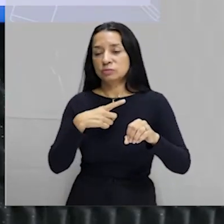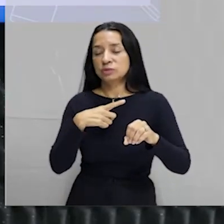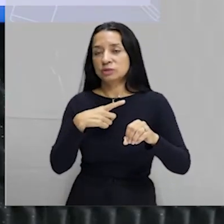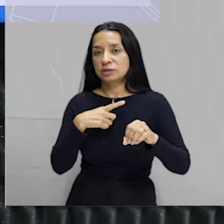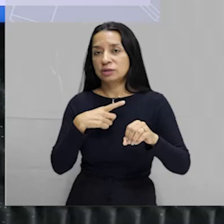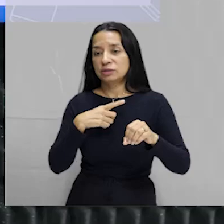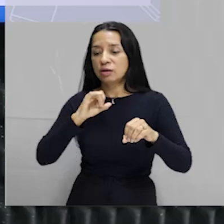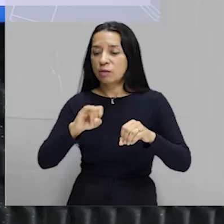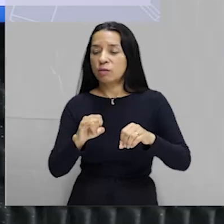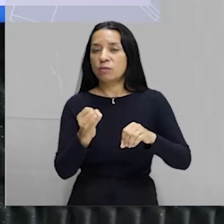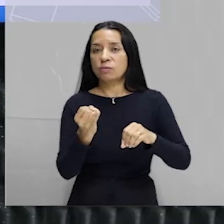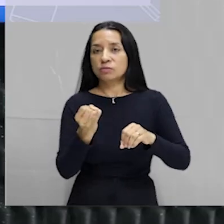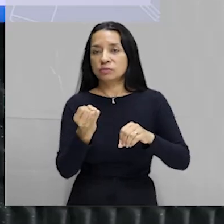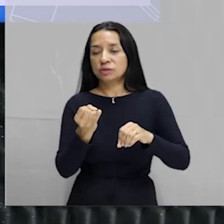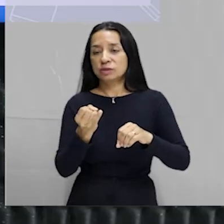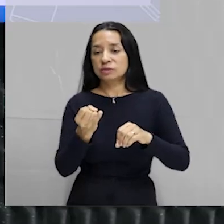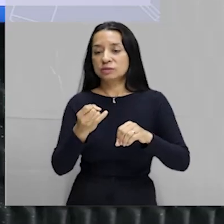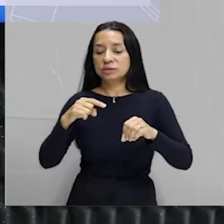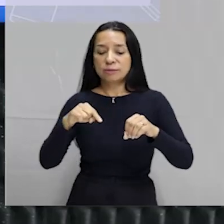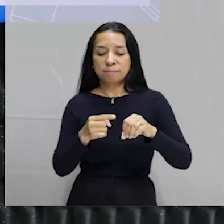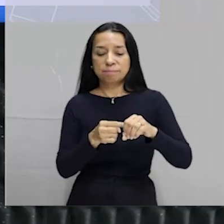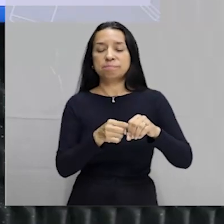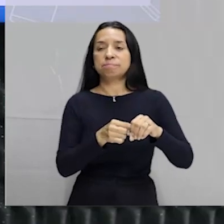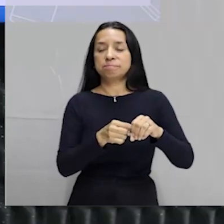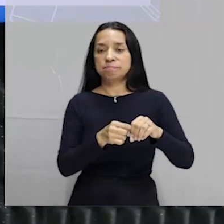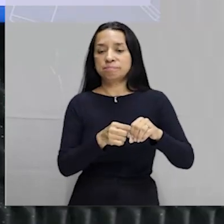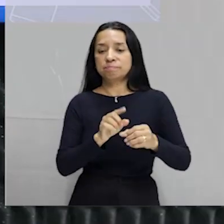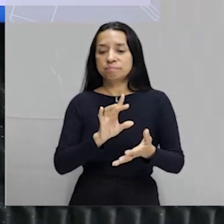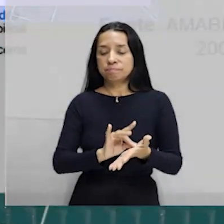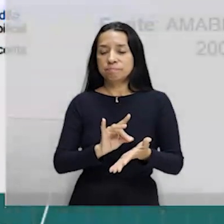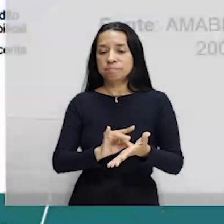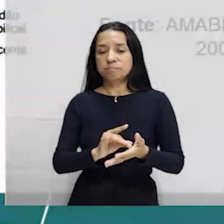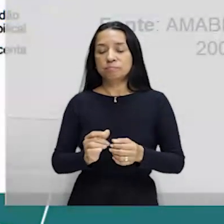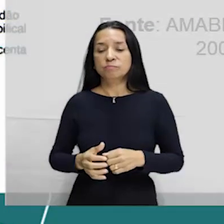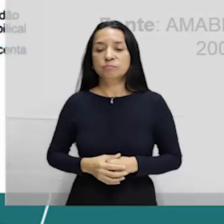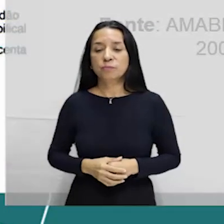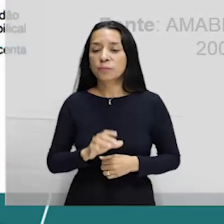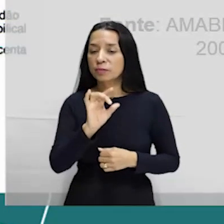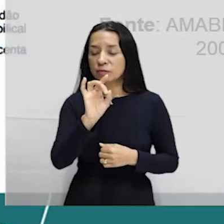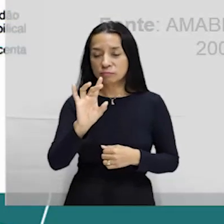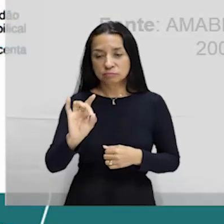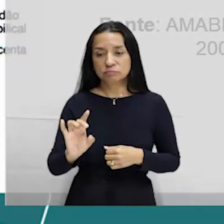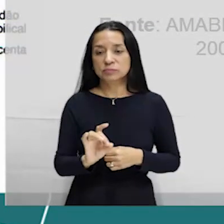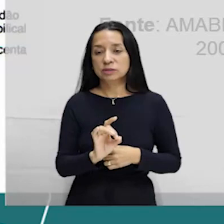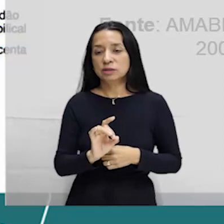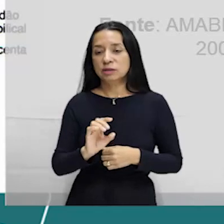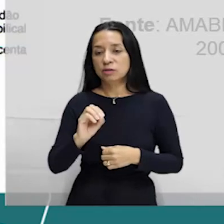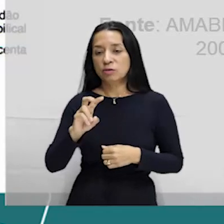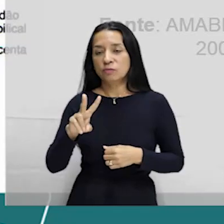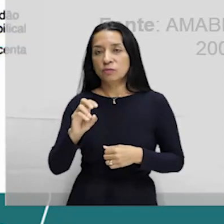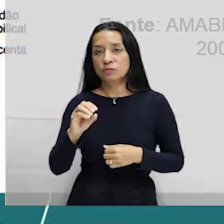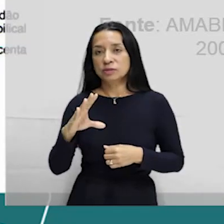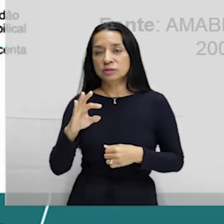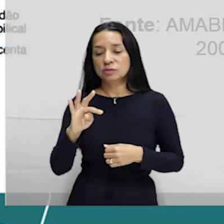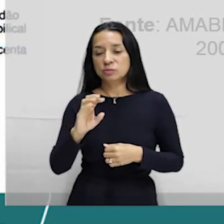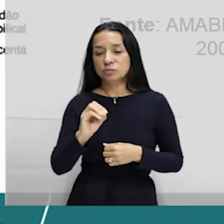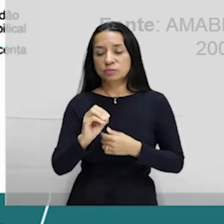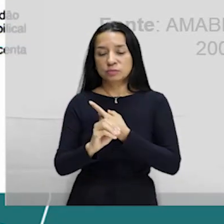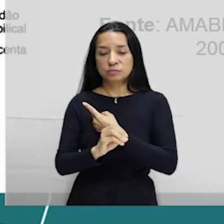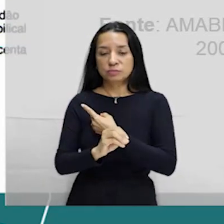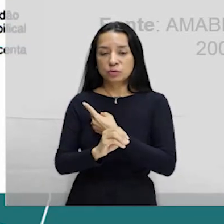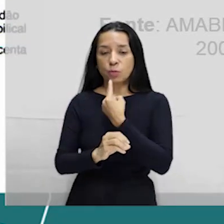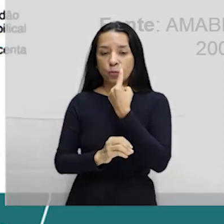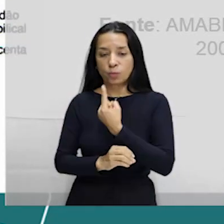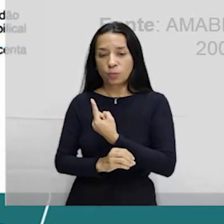a sua oportunidade de ser fecundado, tá? E aí, ó, cada ovócito é fecundado por um